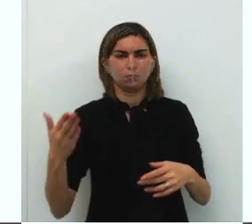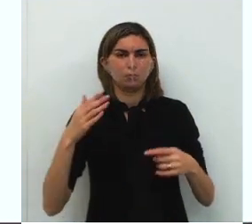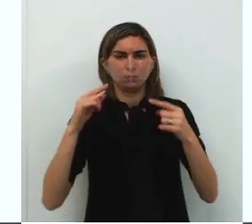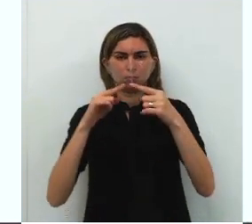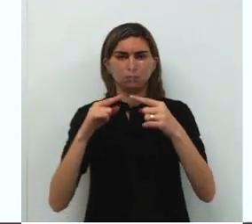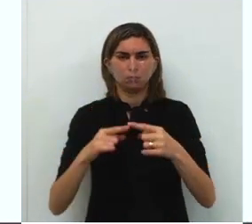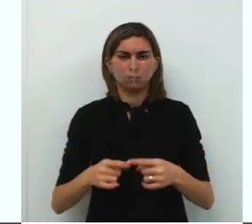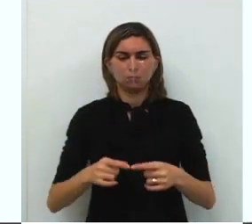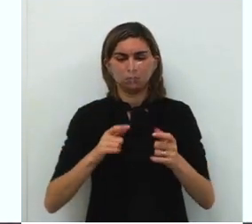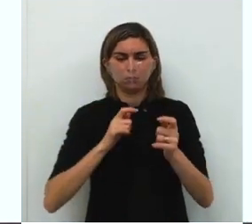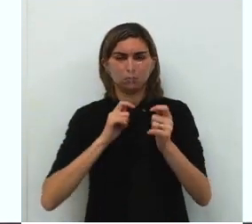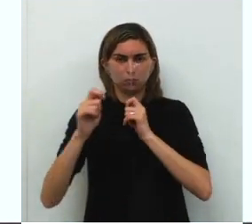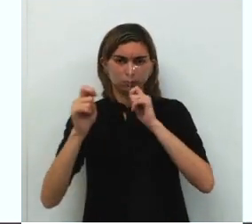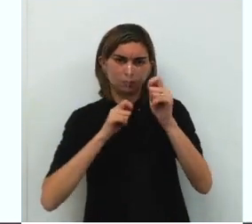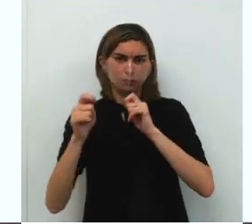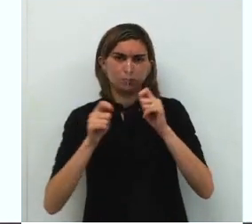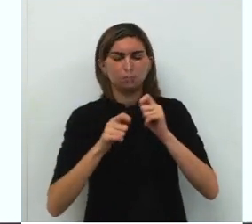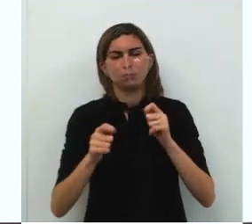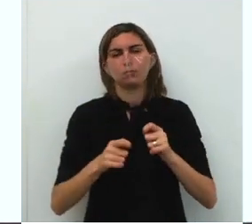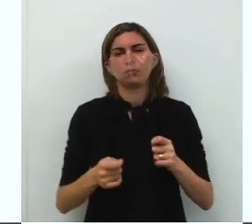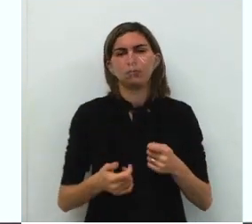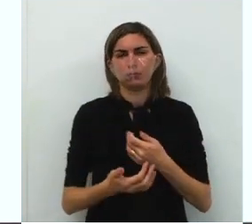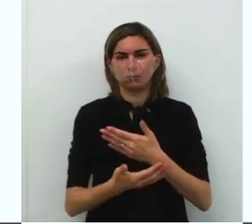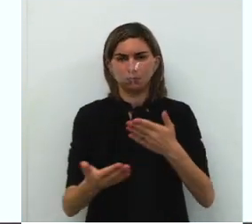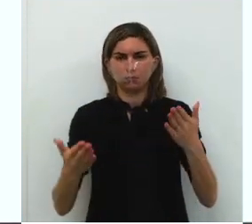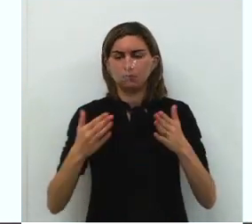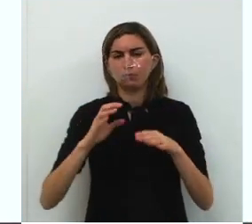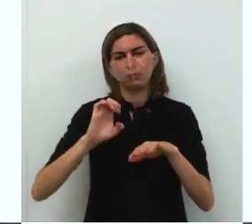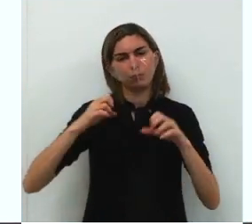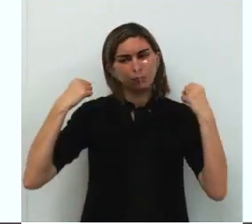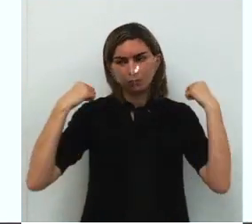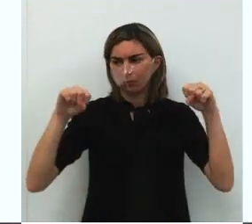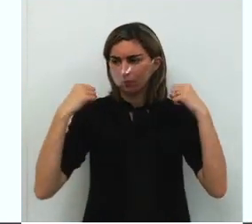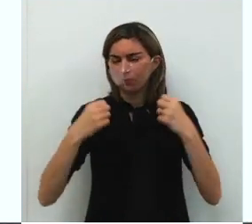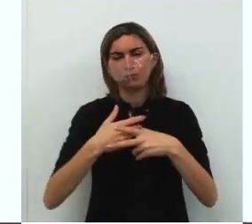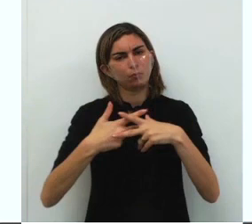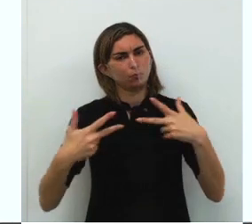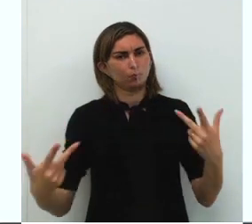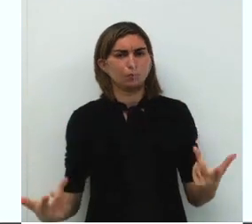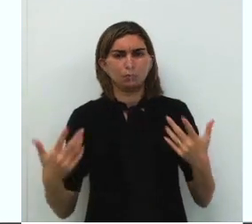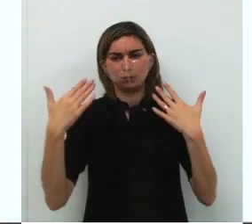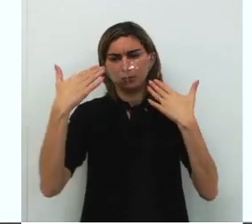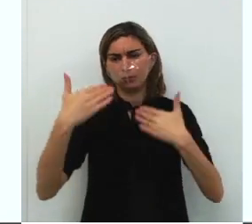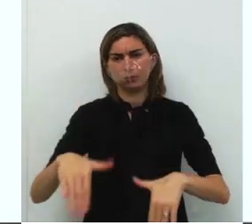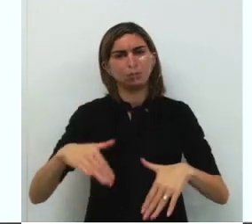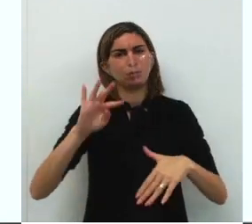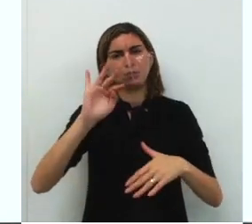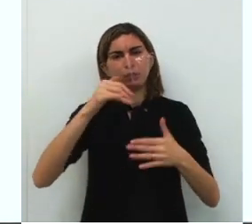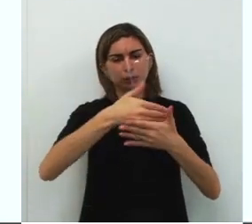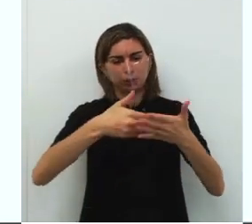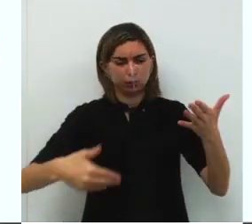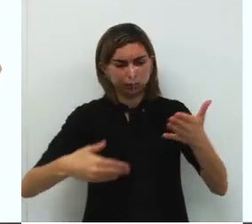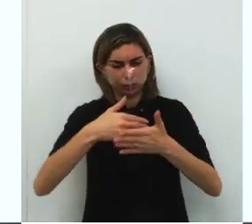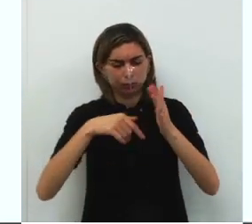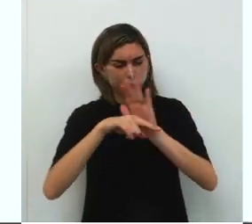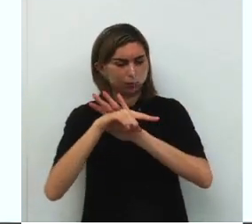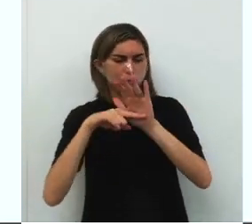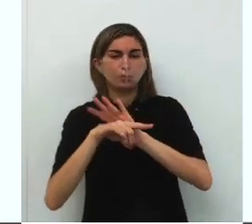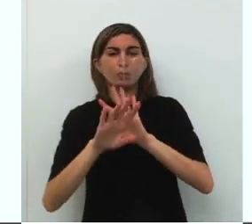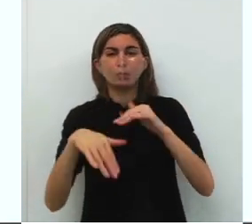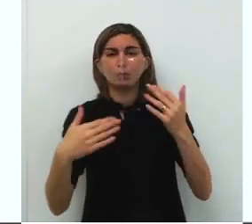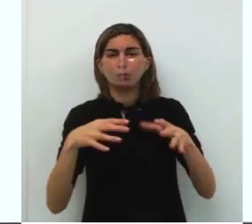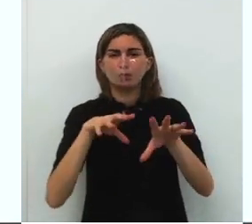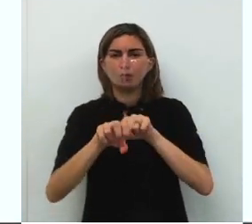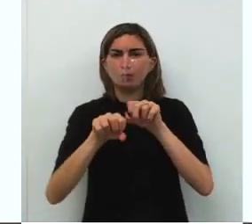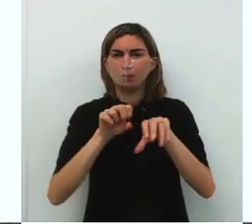tem uma entrevista. Às vezes tem o quê? Exercícios físicos, você vai ter o quê? Uma prova de títulos, quer dizer, para ver